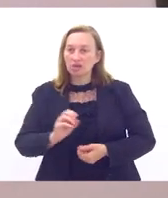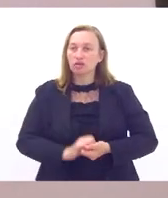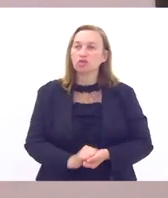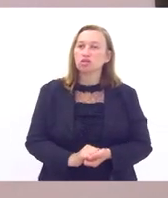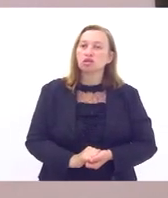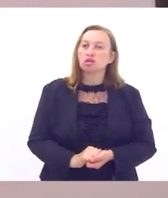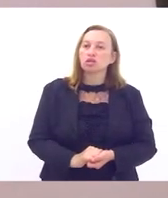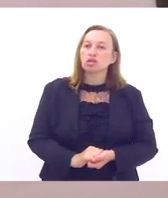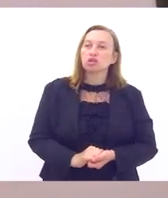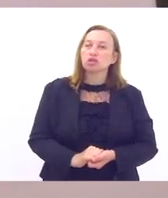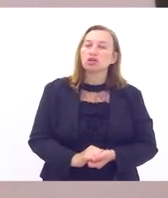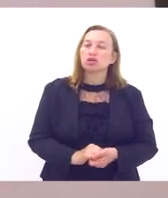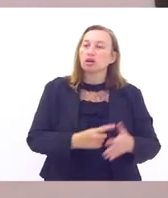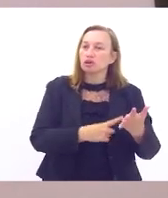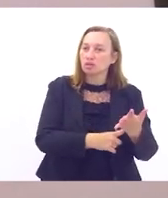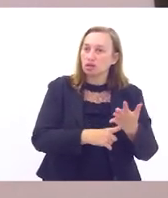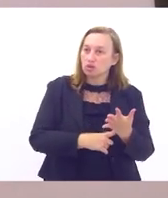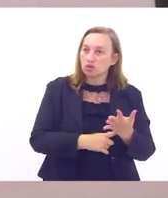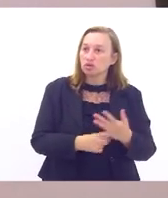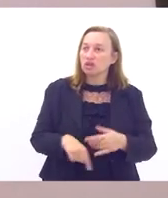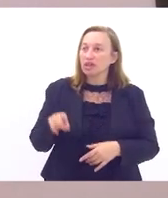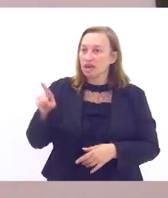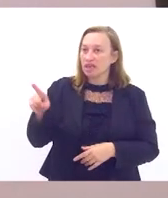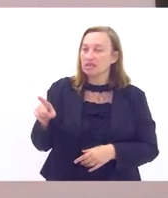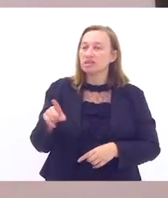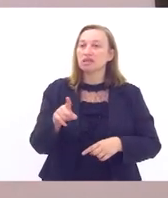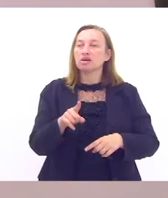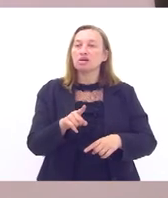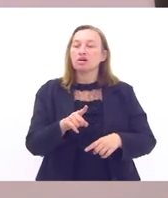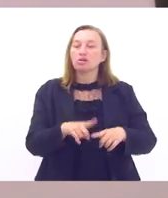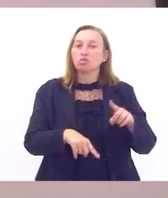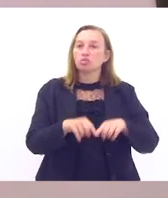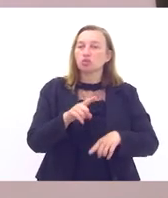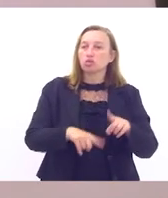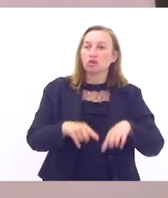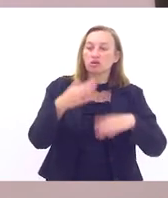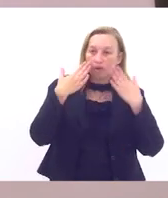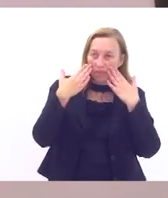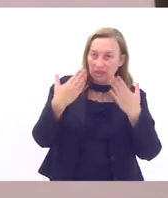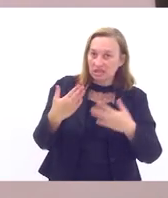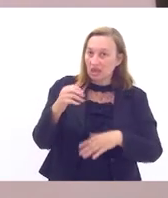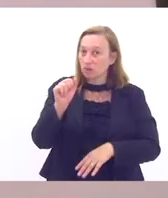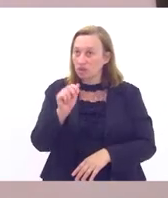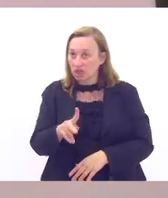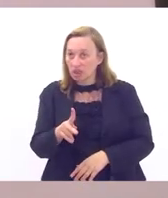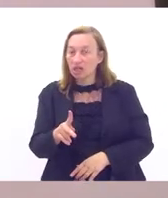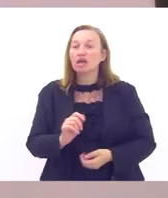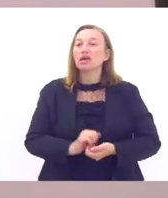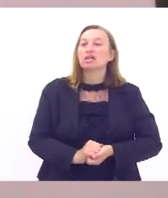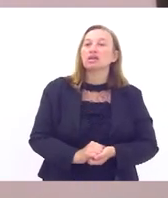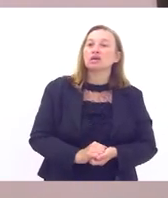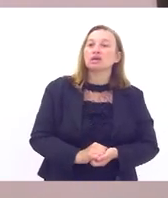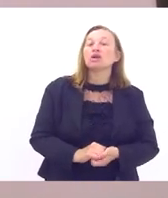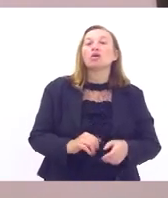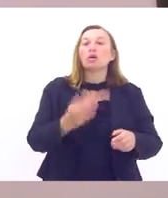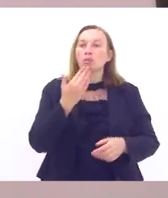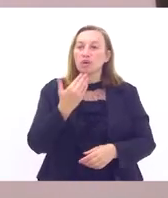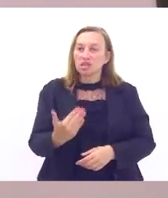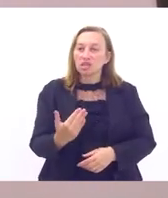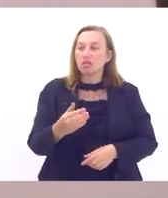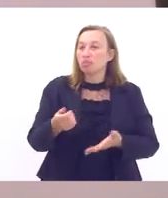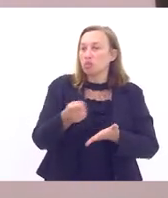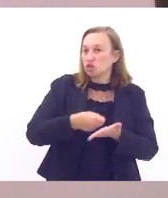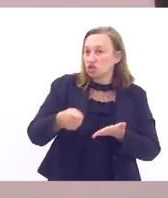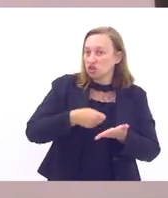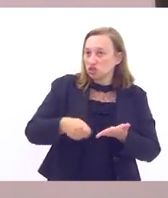nos disponibilize esse material que foi apresentado, tá? E também eu vou pedir por